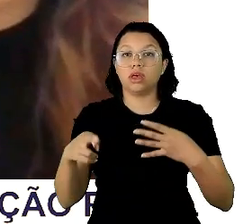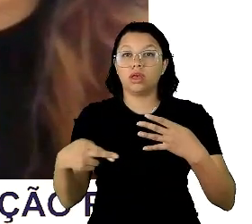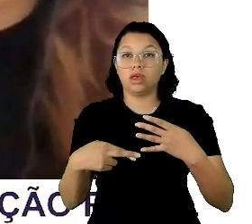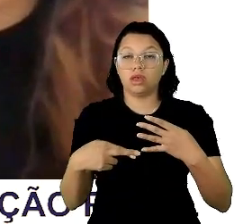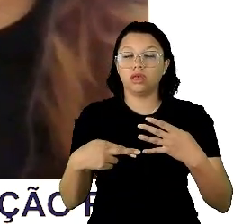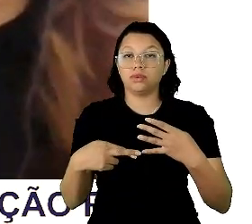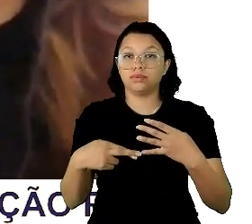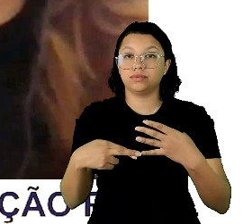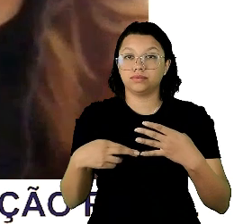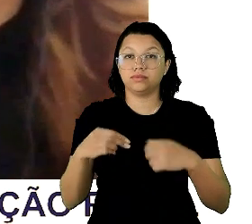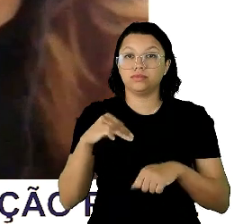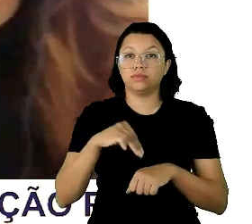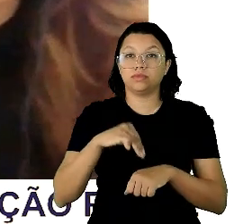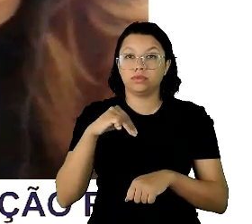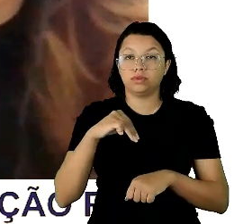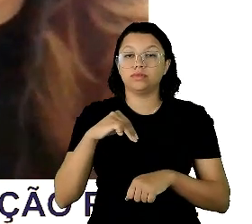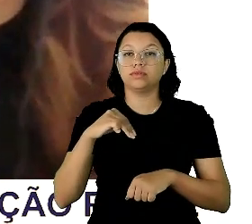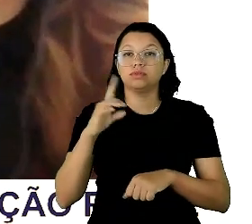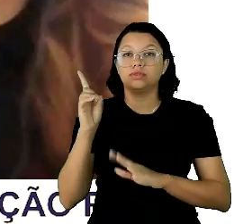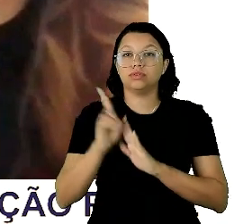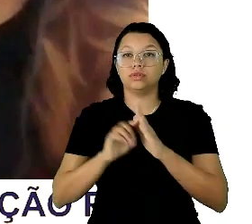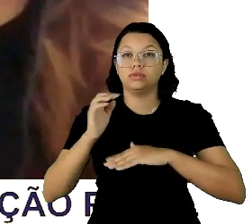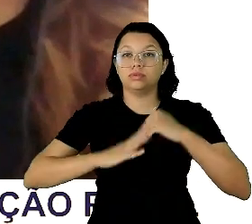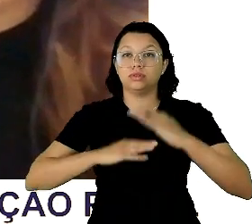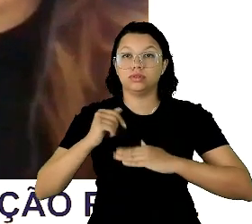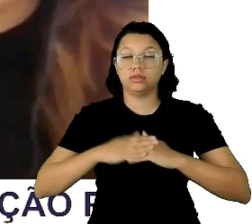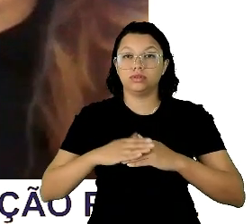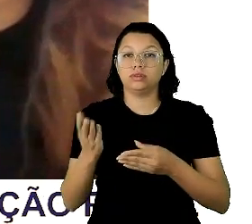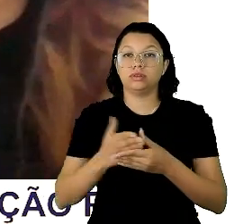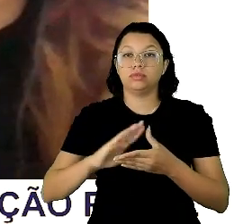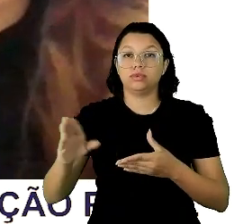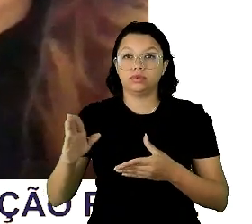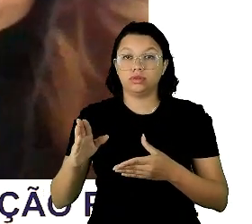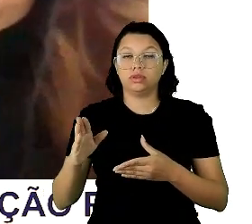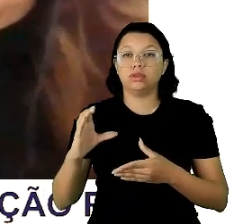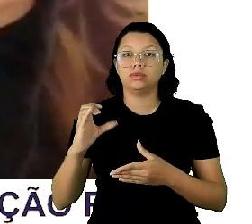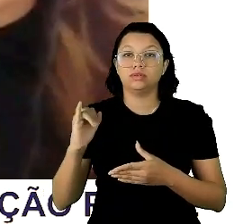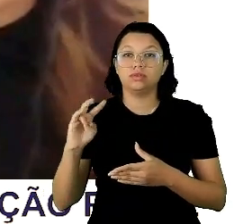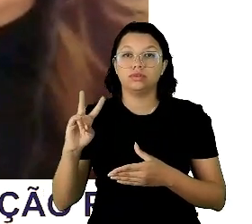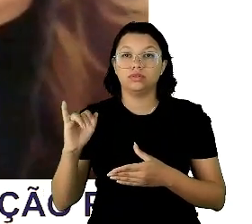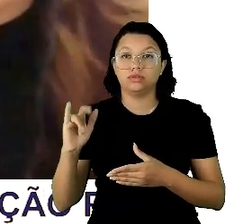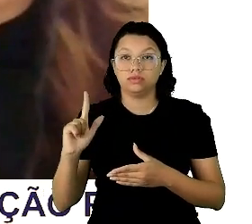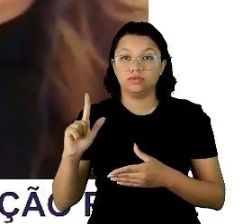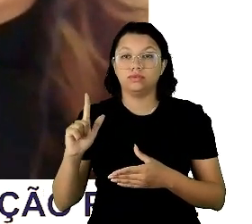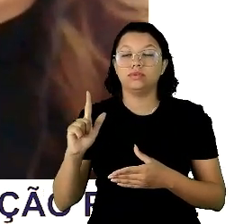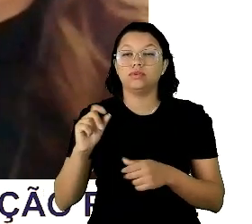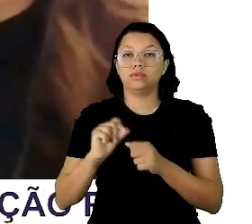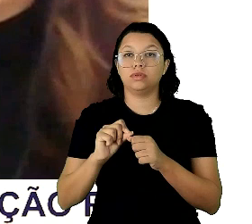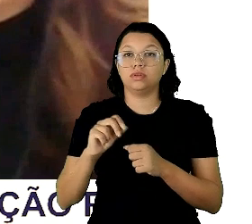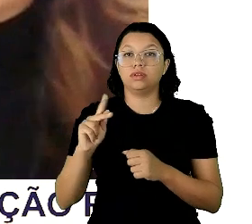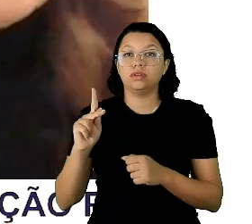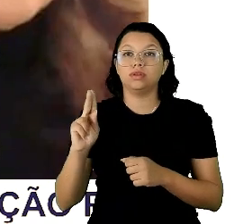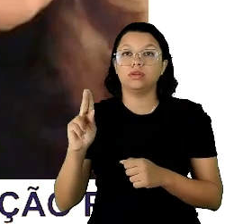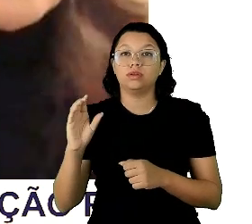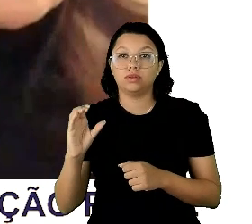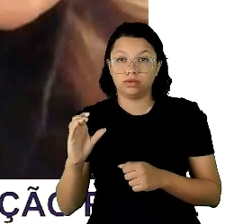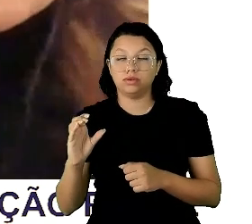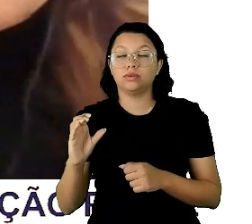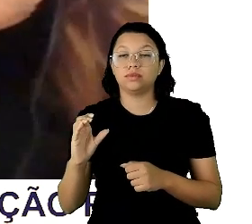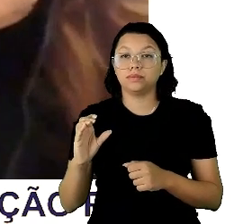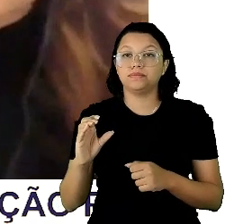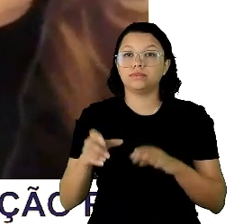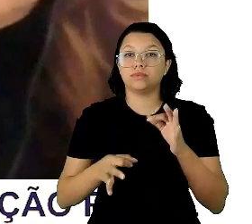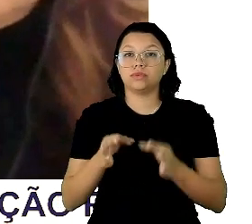Direito, especialista em Processo Civil pela PUC e juíza formadora tanto da Infam, que é a